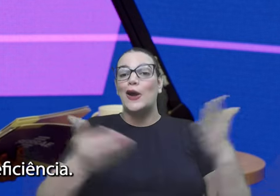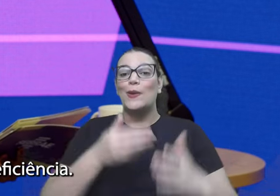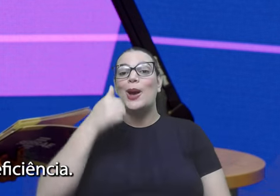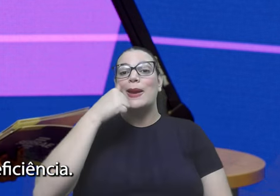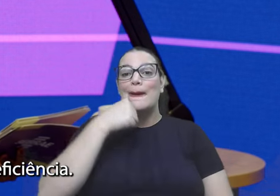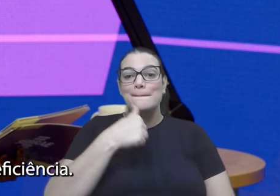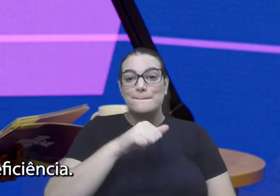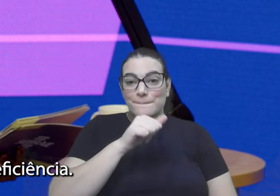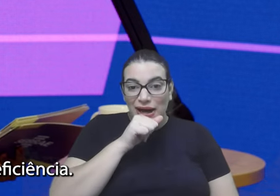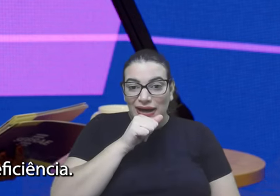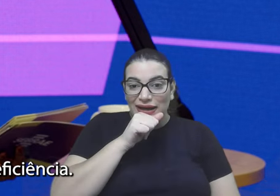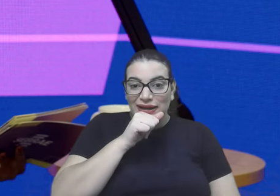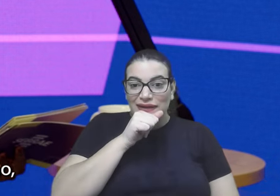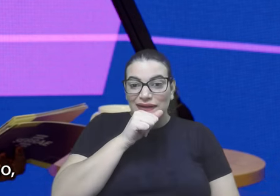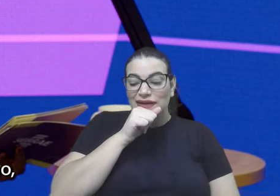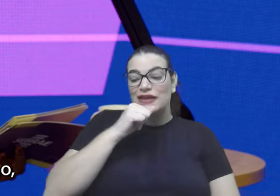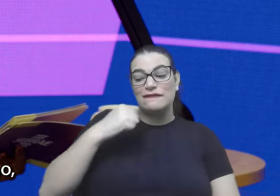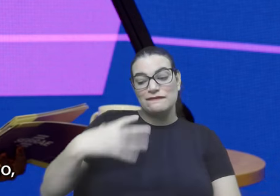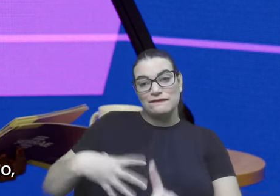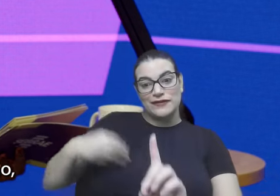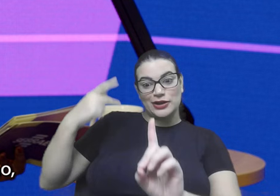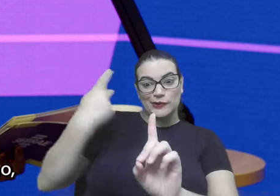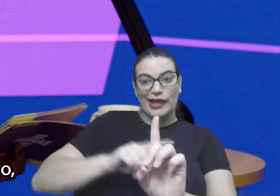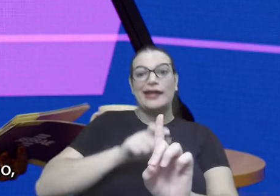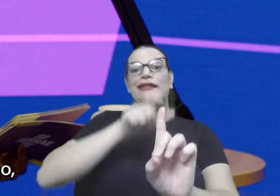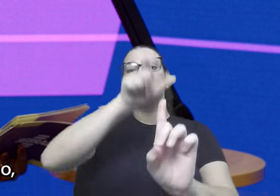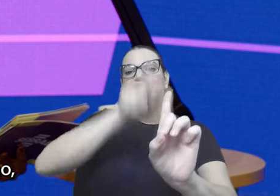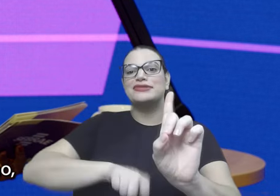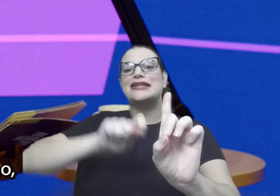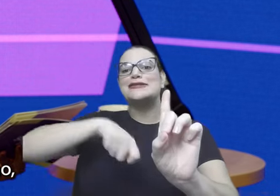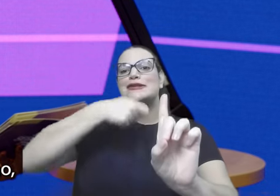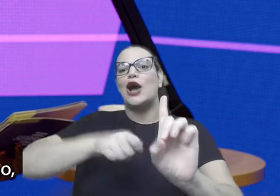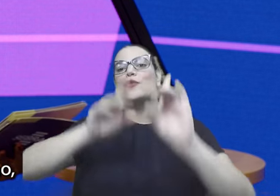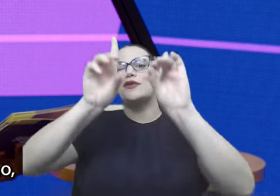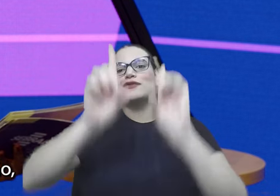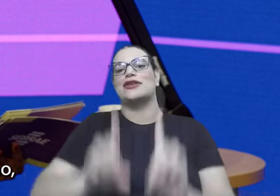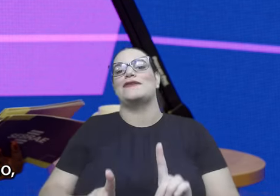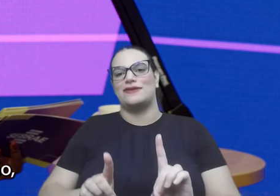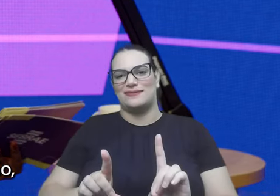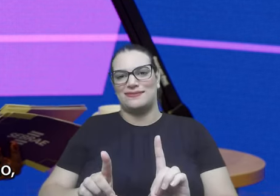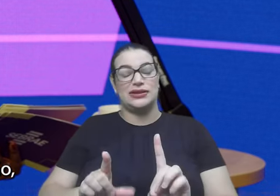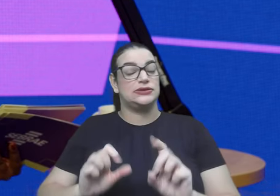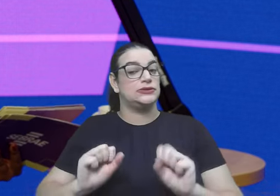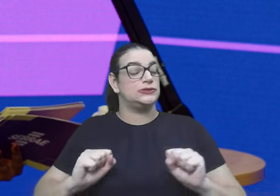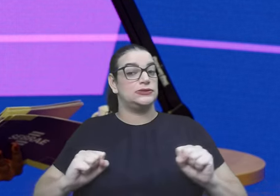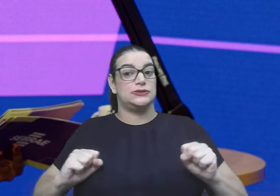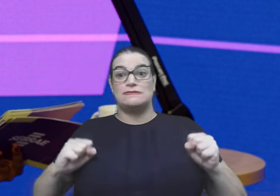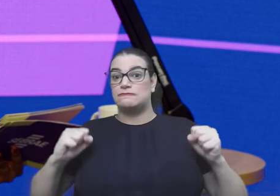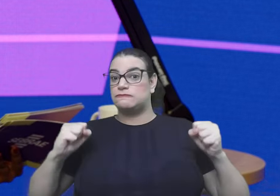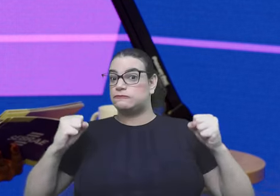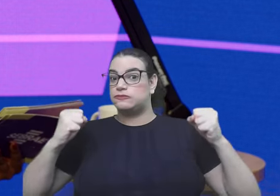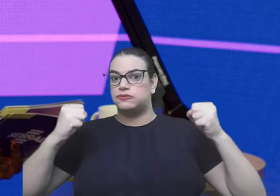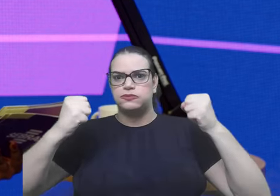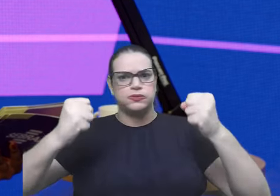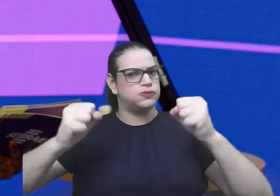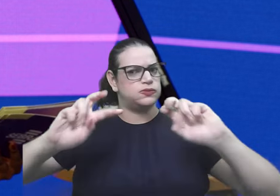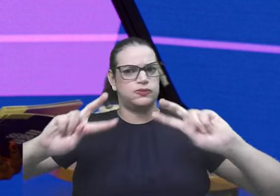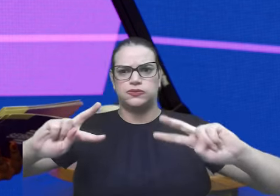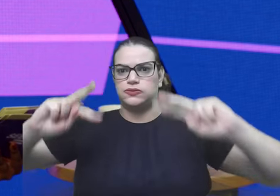criança com deficiência sim o tamanho dessa dedicação dessa